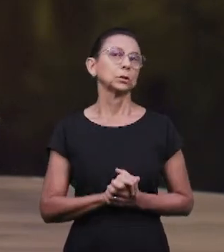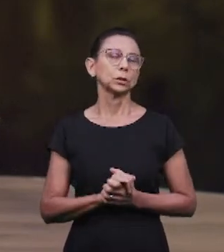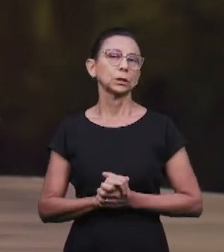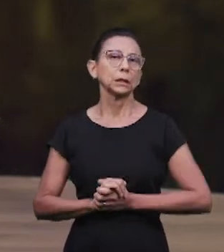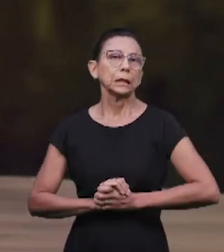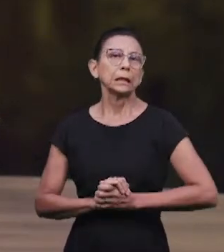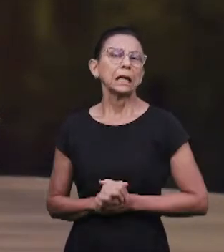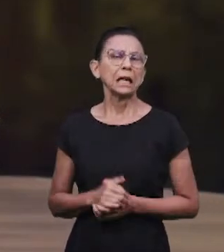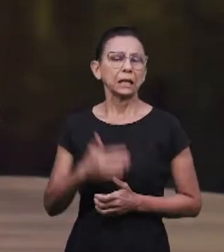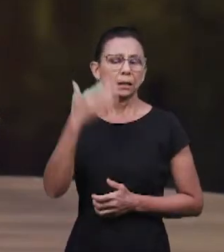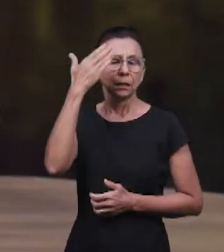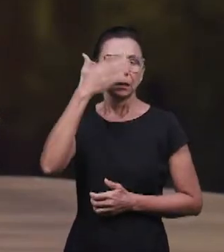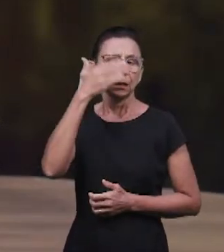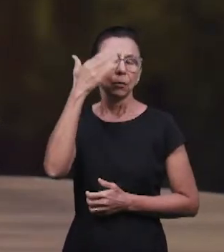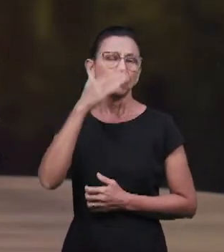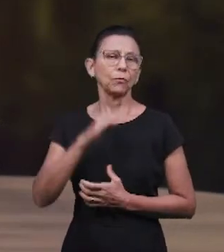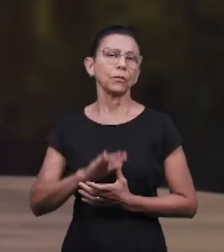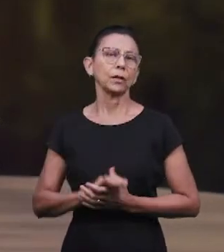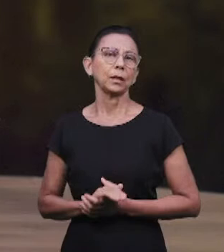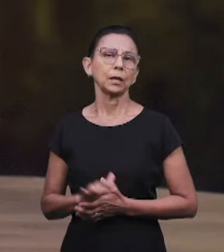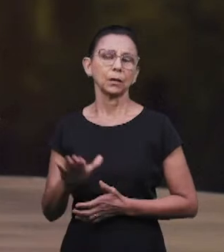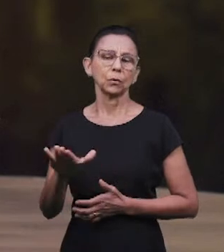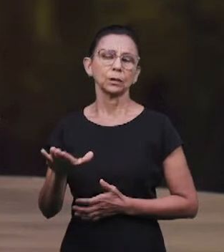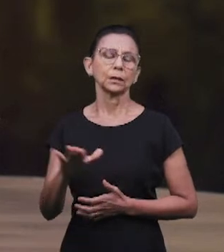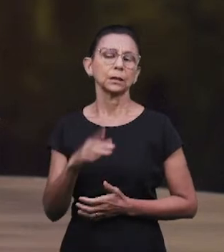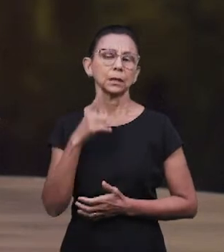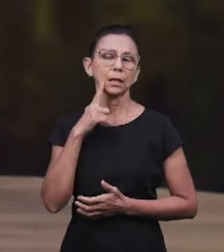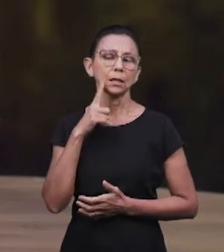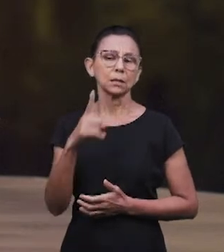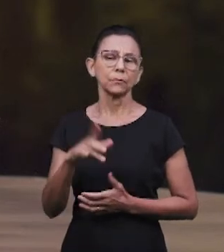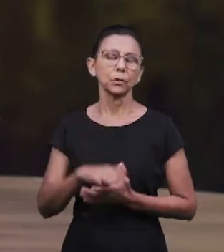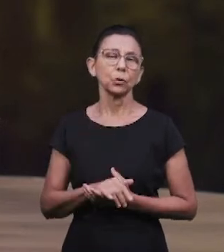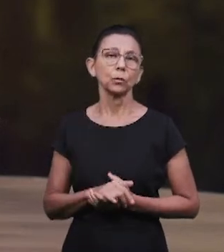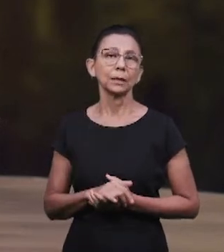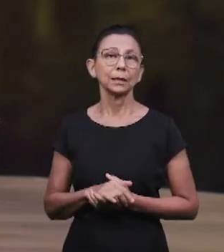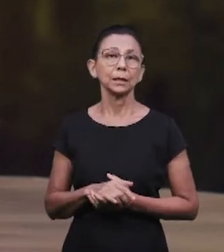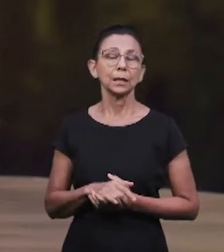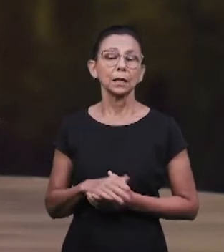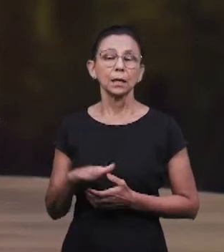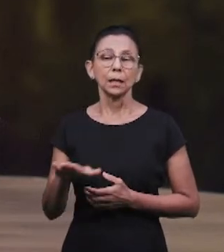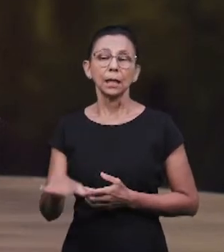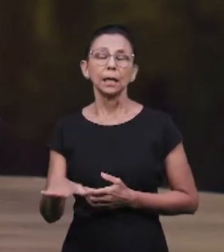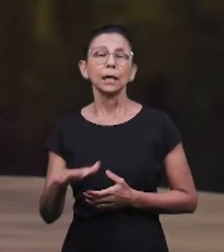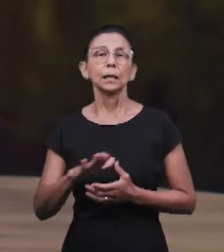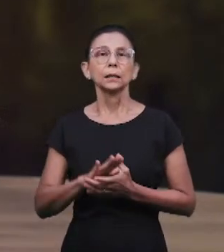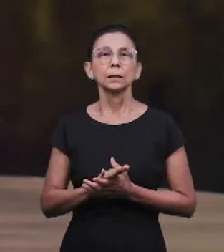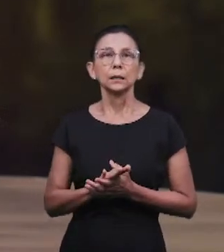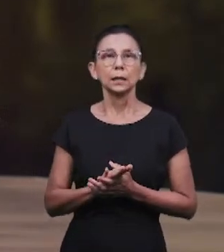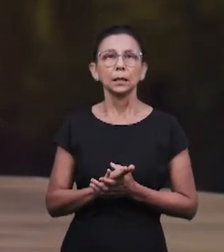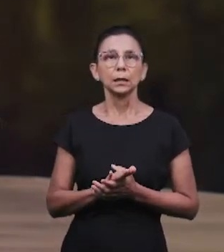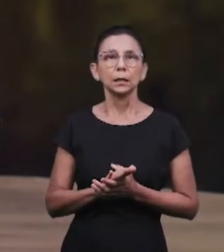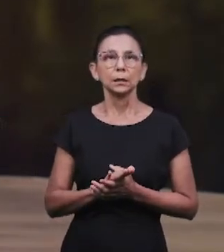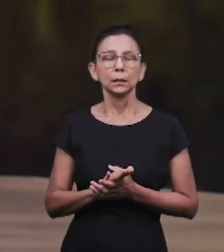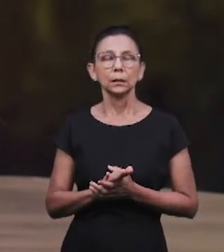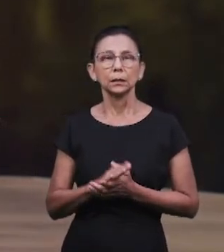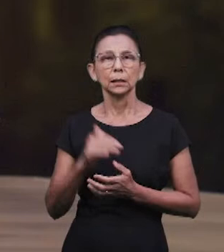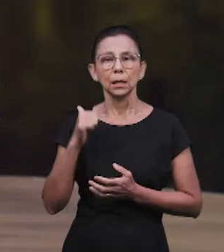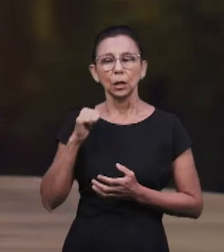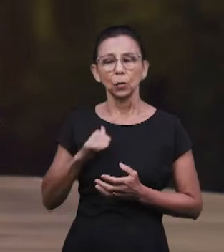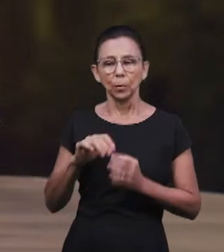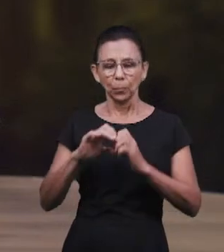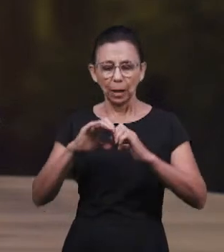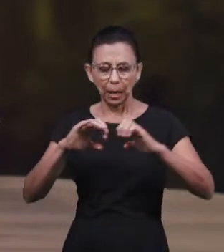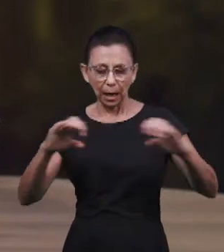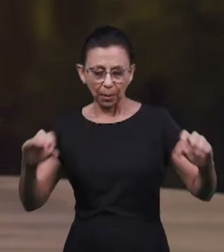viu que a criança fez quando abriu uma bolsa e tirou um